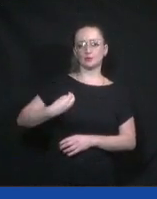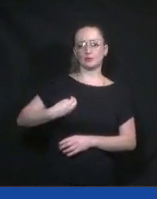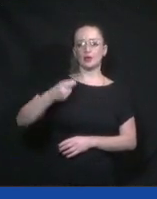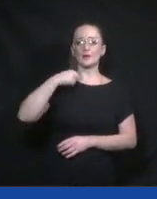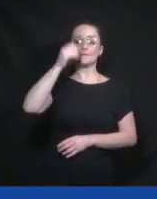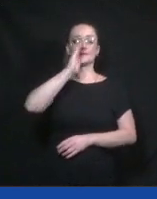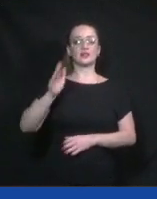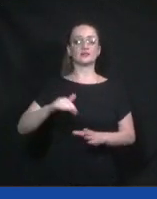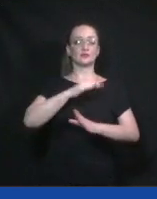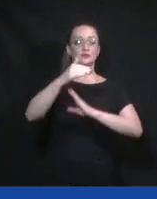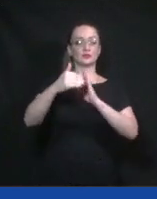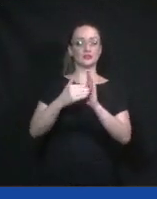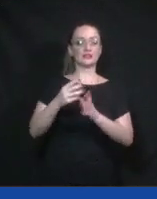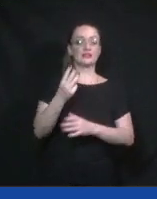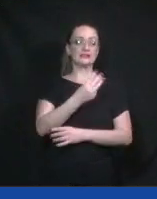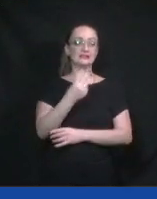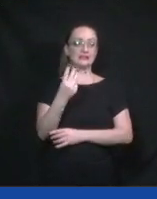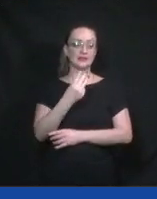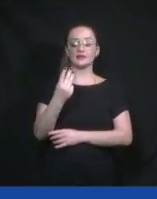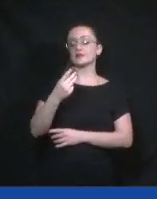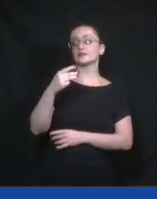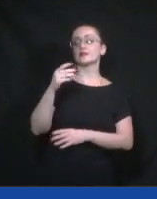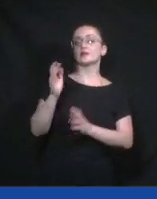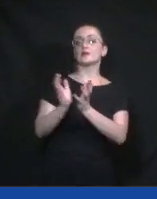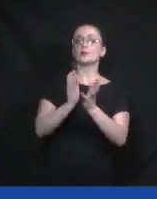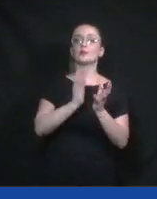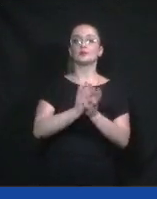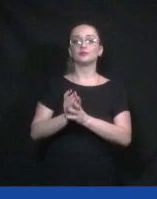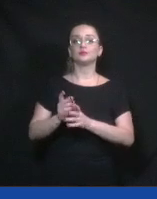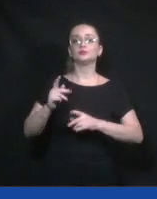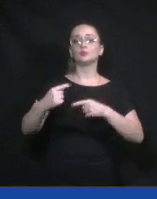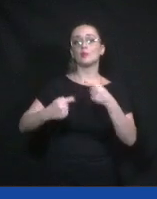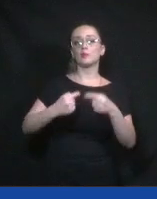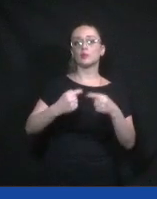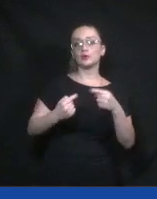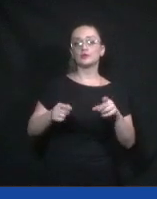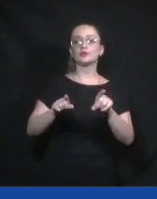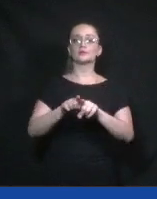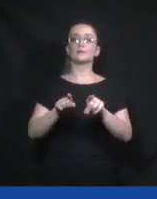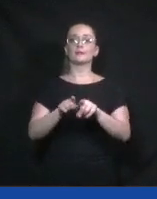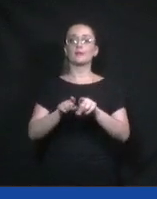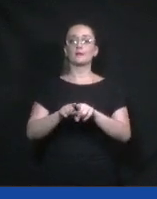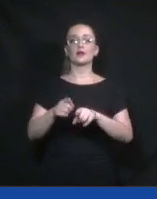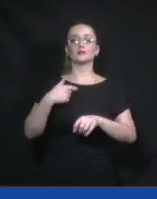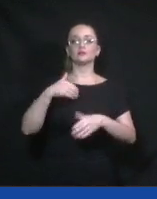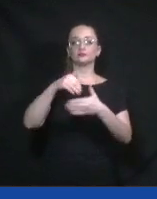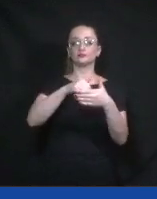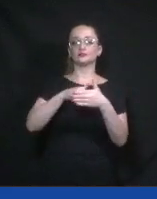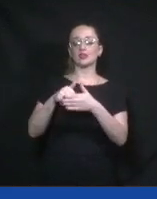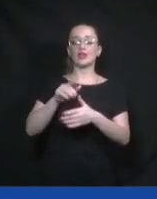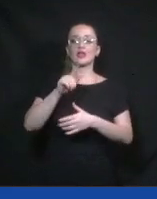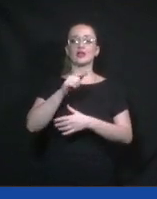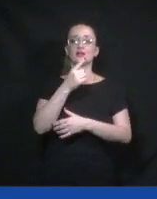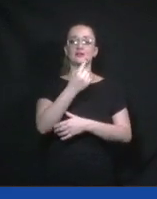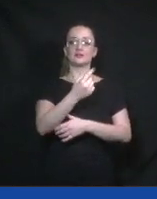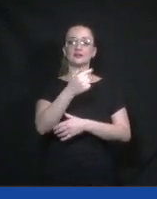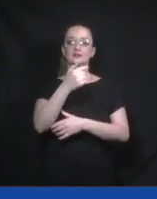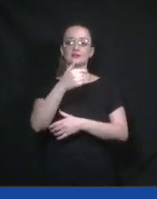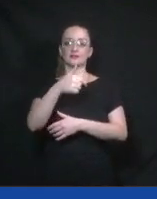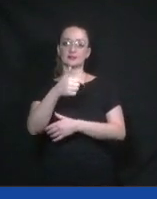de 30 dos 33 partidos políticos e no Exercício e seletivos são 176